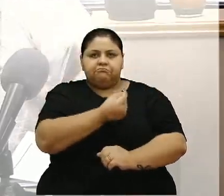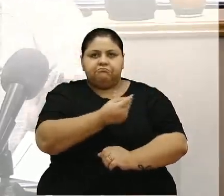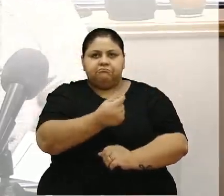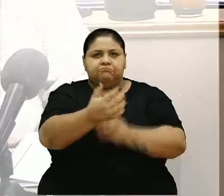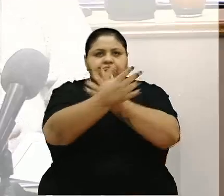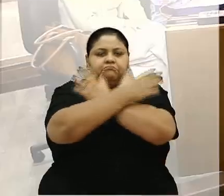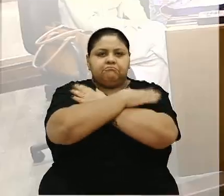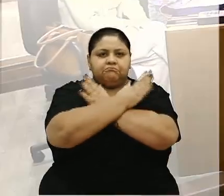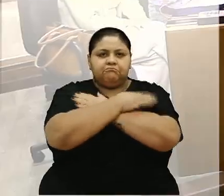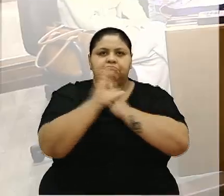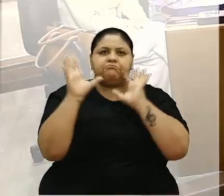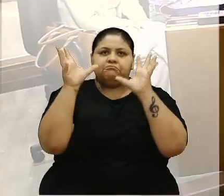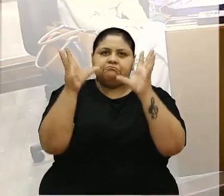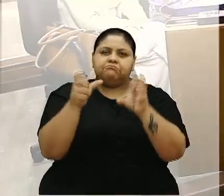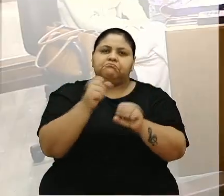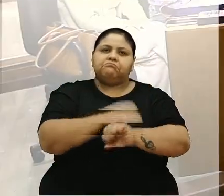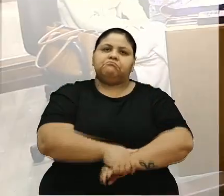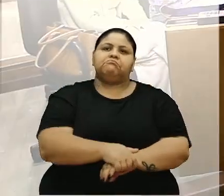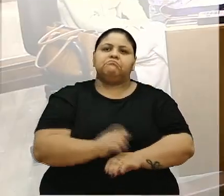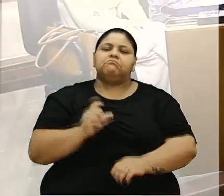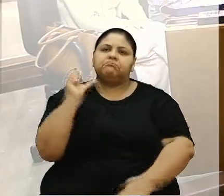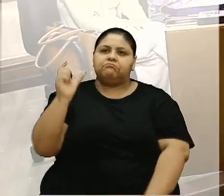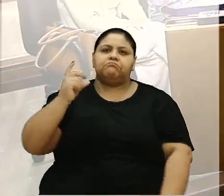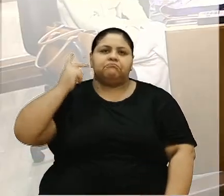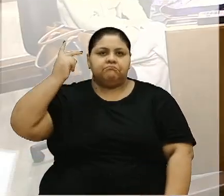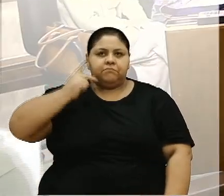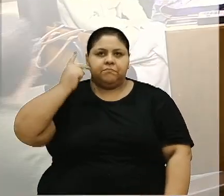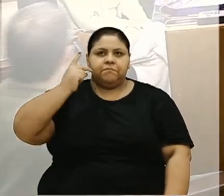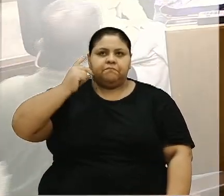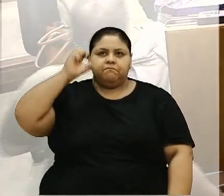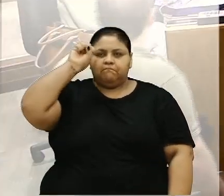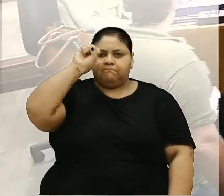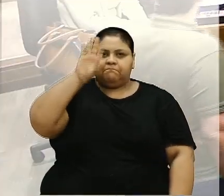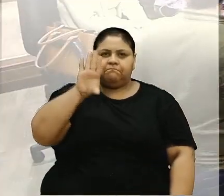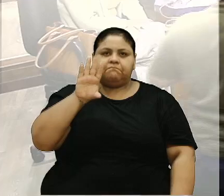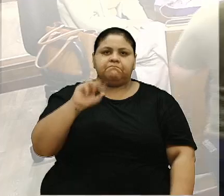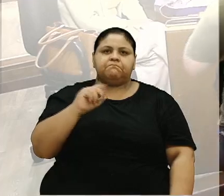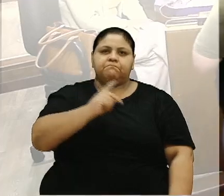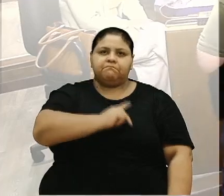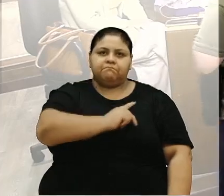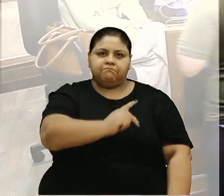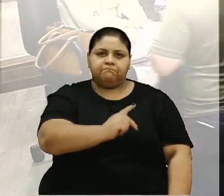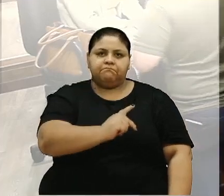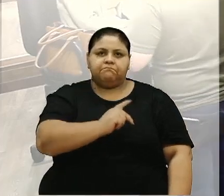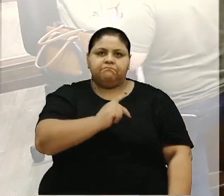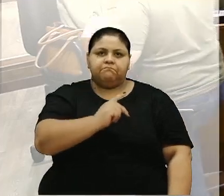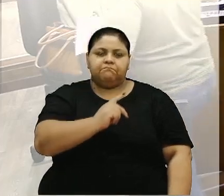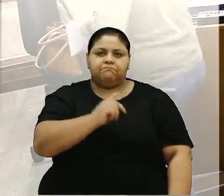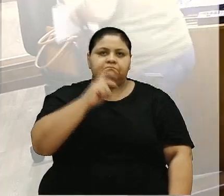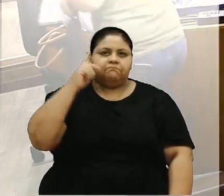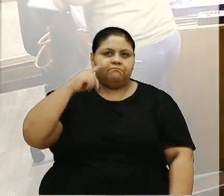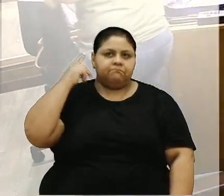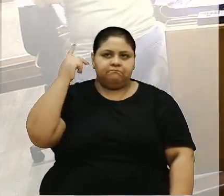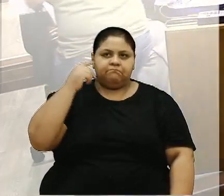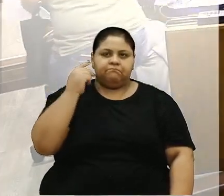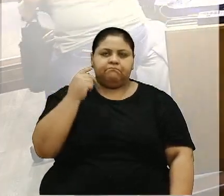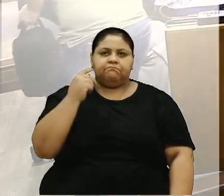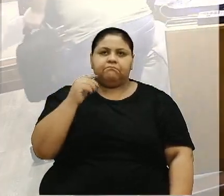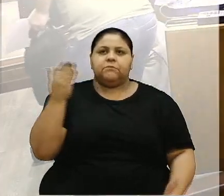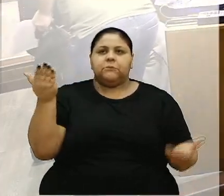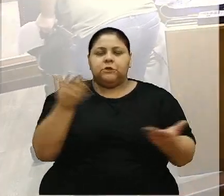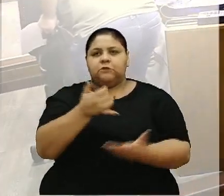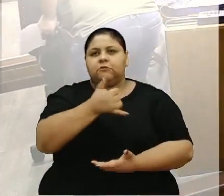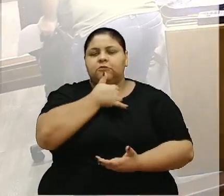abraço a todos. Com a palavra, vereador Fiuza. Pois não, senhora presidente, senhoras e senhores vereadores, um voto de pesar, então,